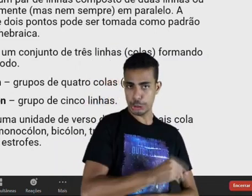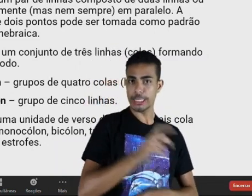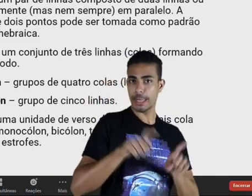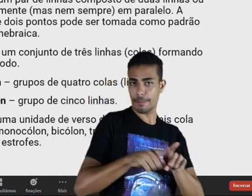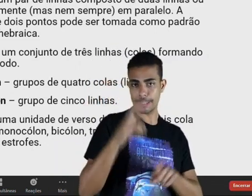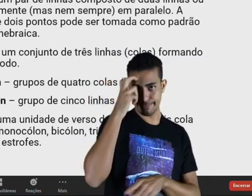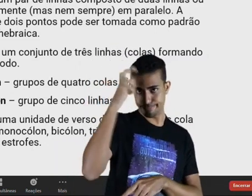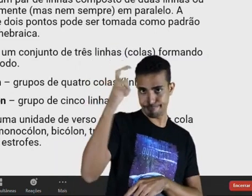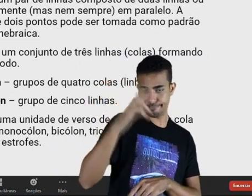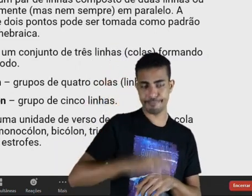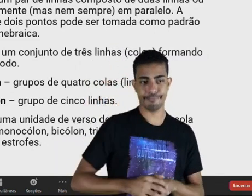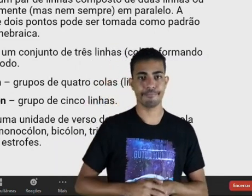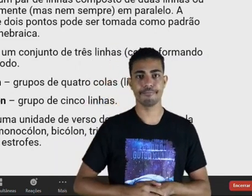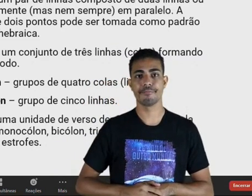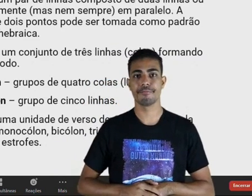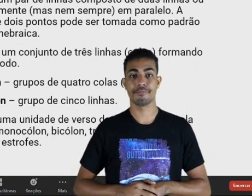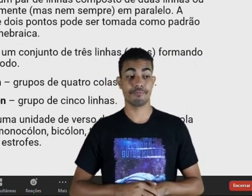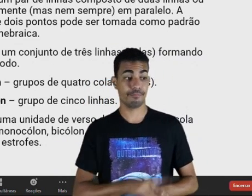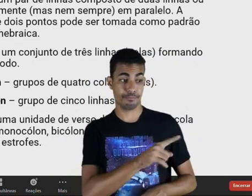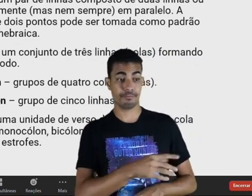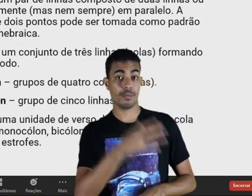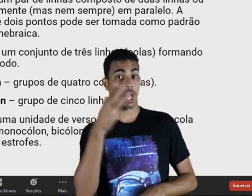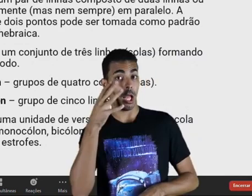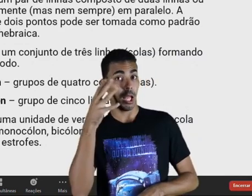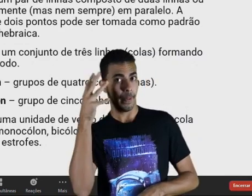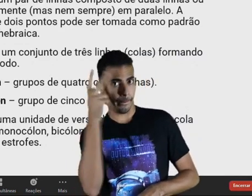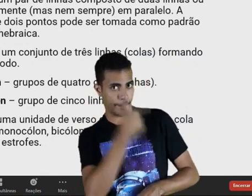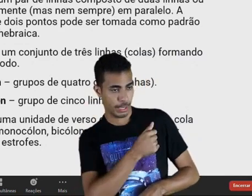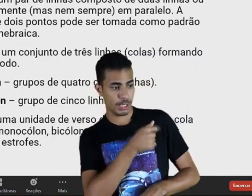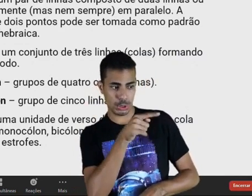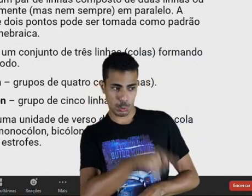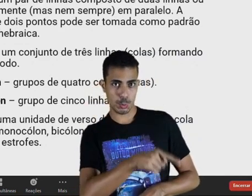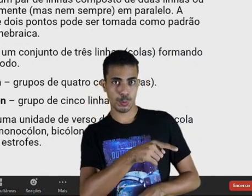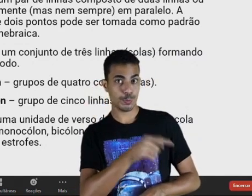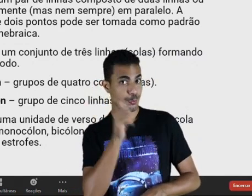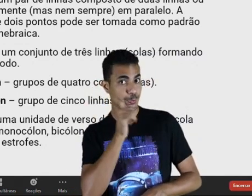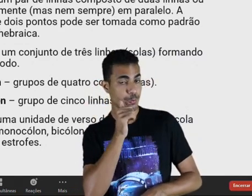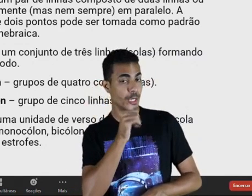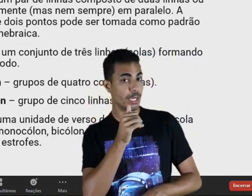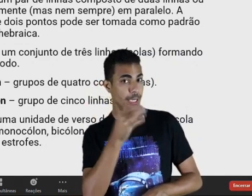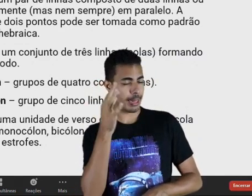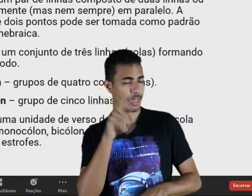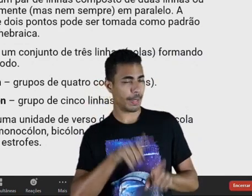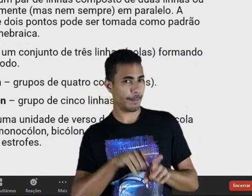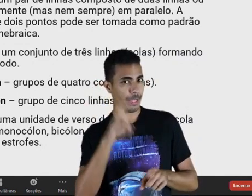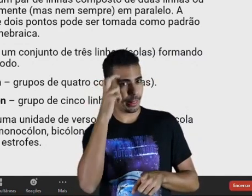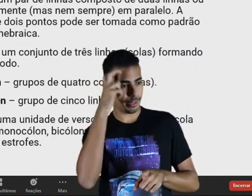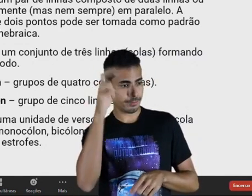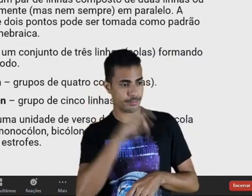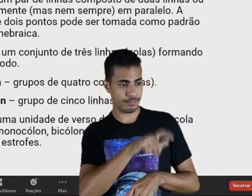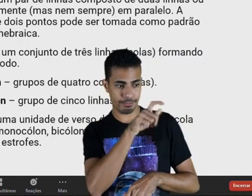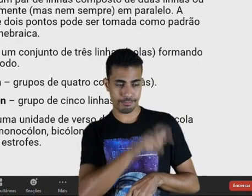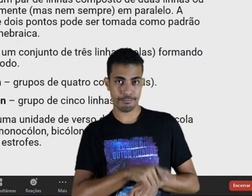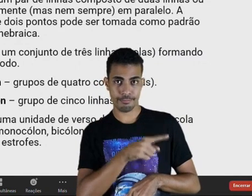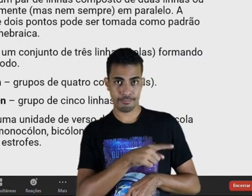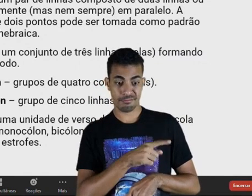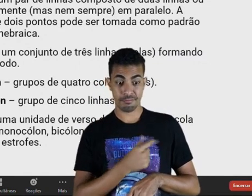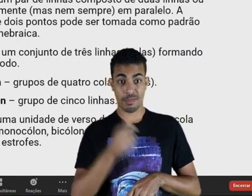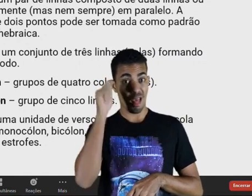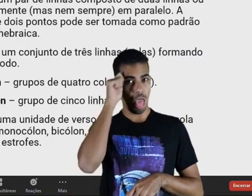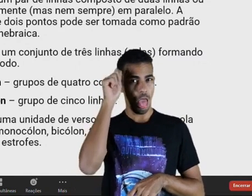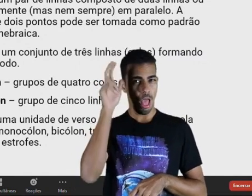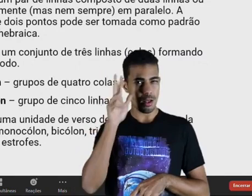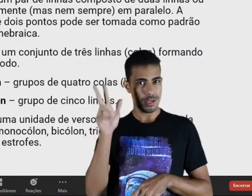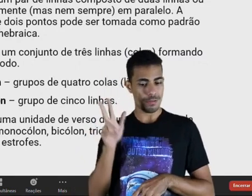inteligente. A menina era bonita e inteligente. Uma garota esperta